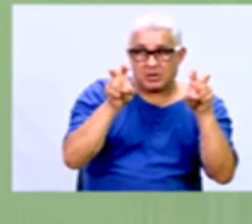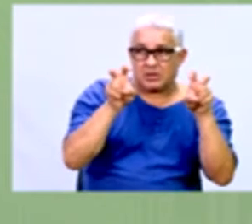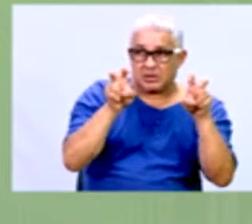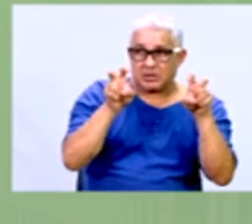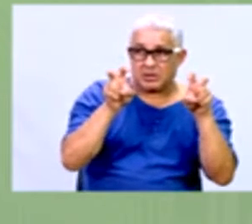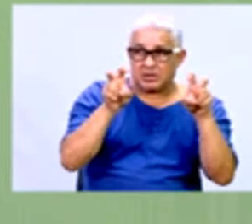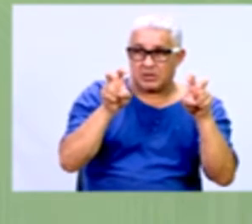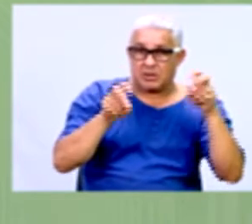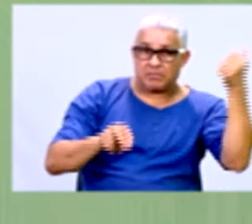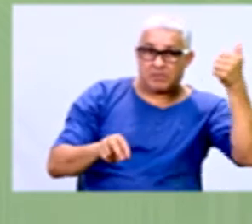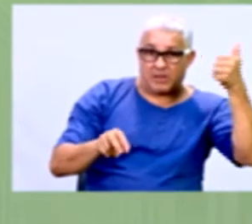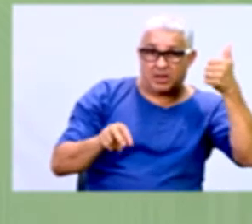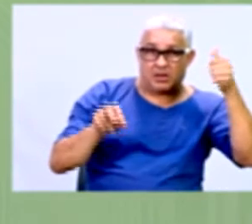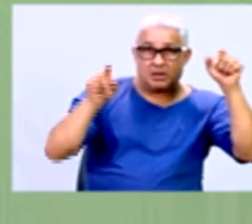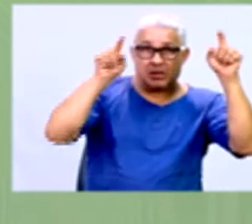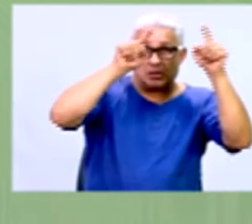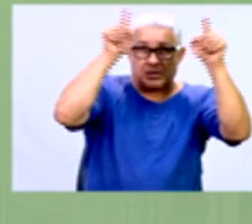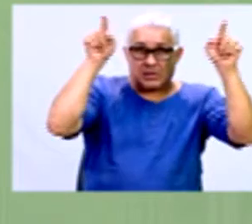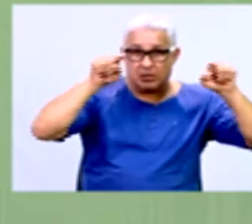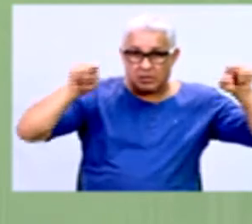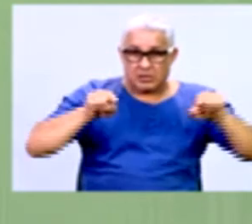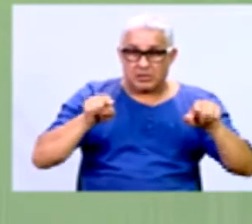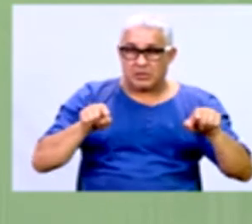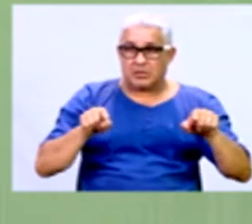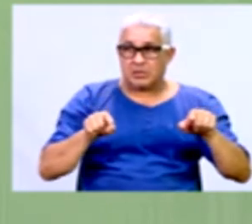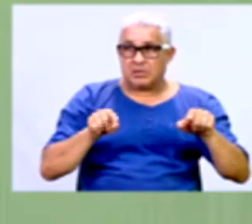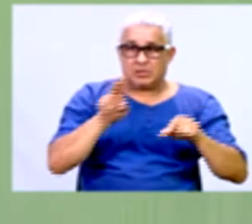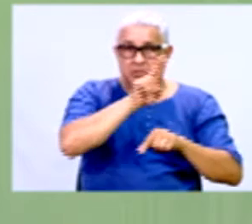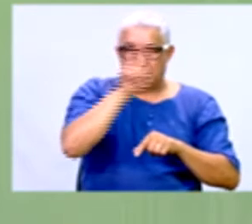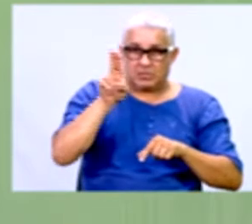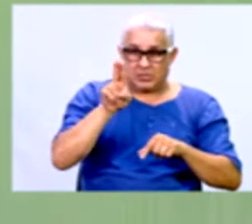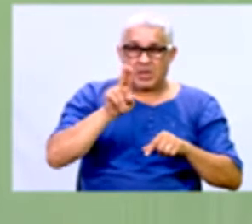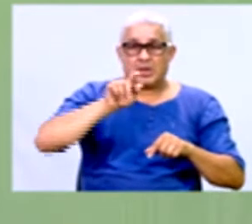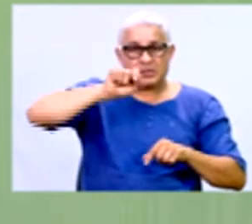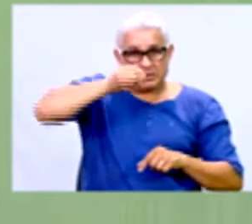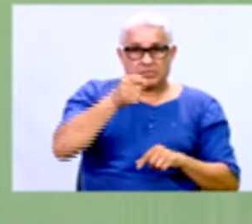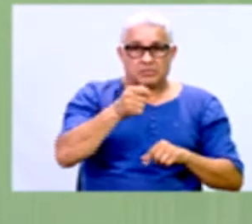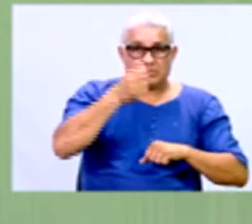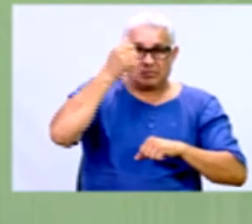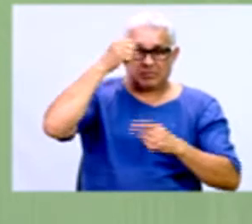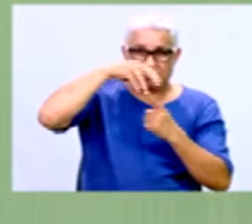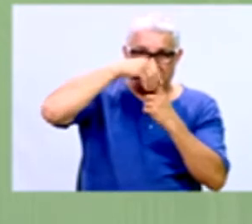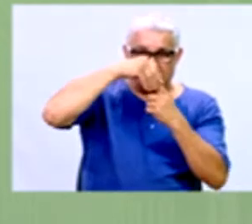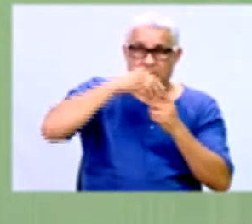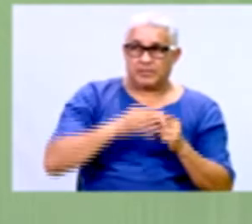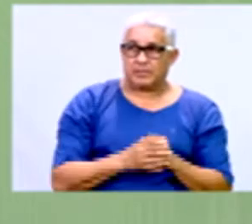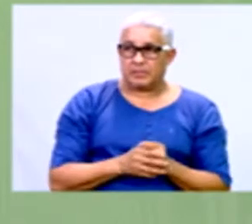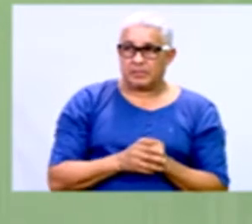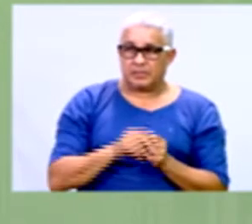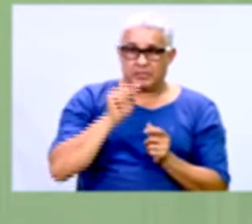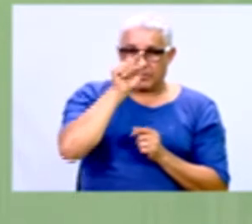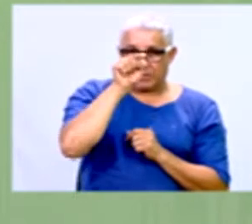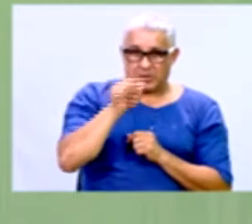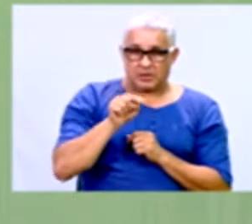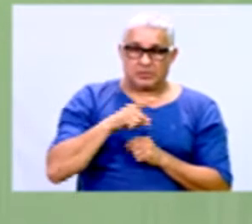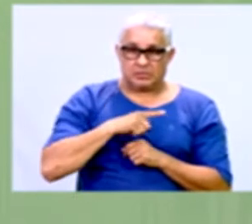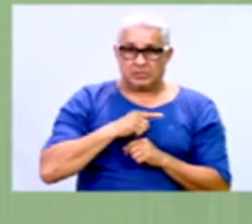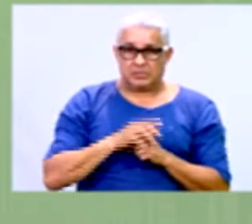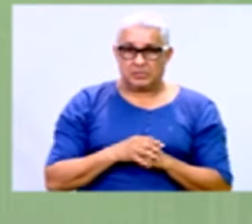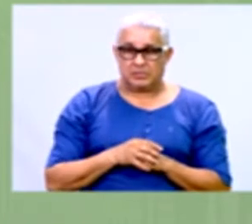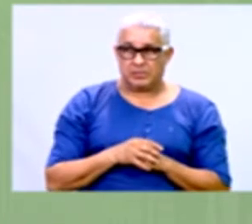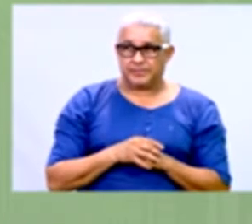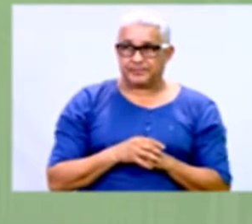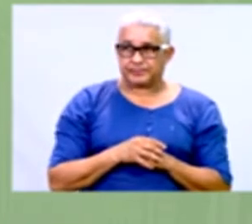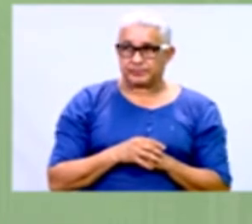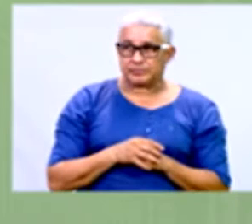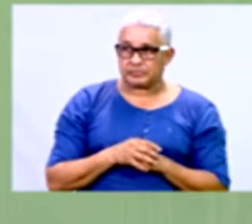Então a gente tem aí a nossa chave principal, que é nome, no exemplo 1. E nesse caso, dois pontos aqui, né? Depois de chaves,